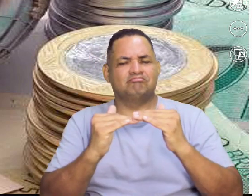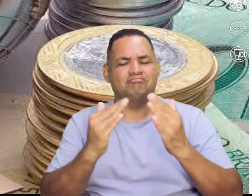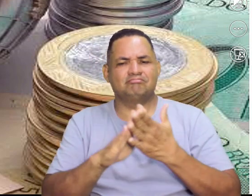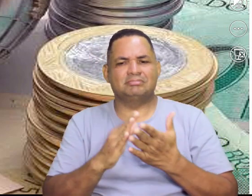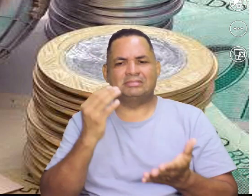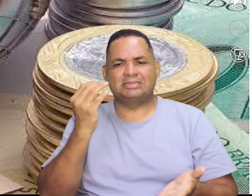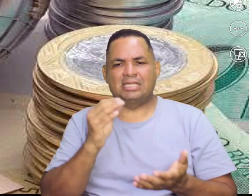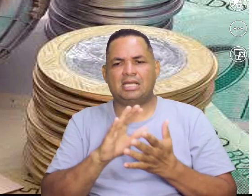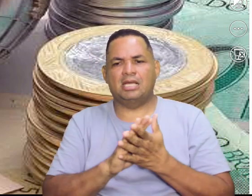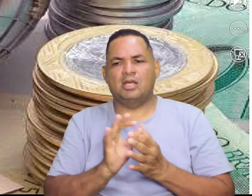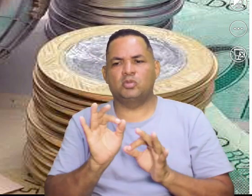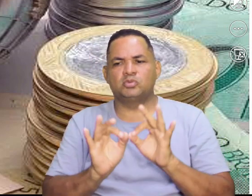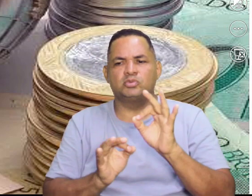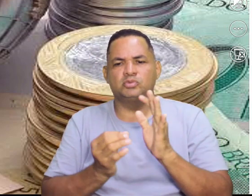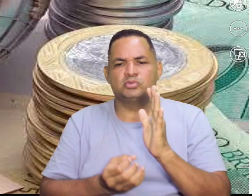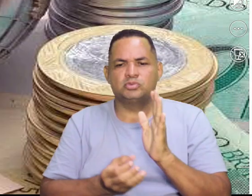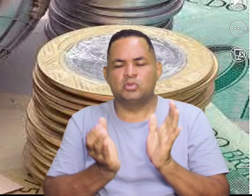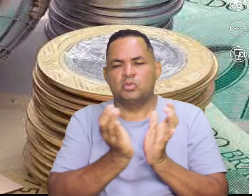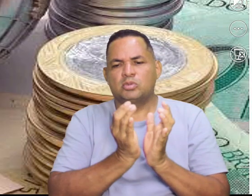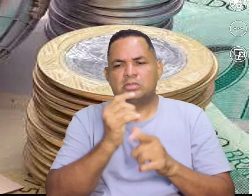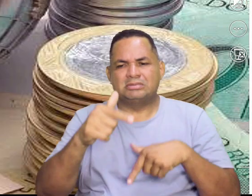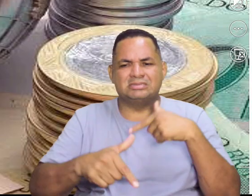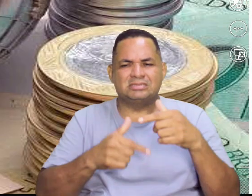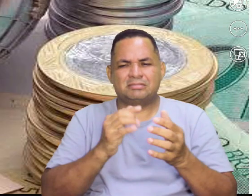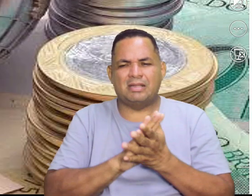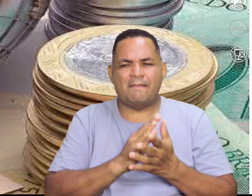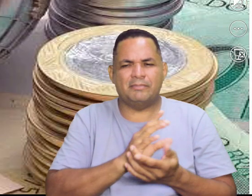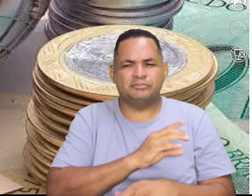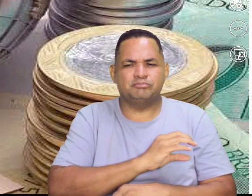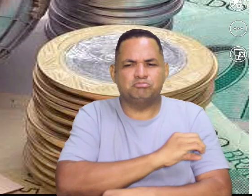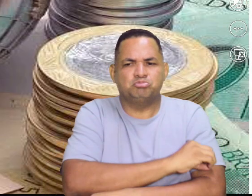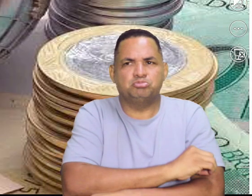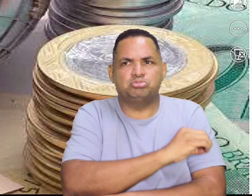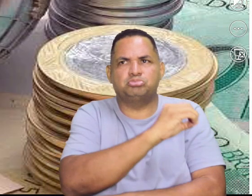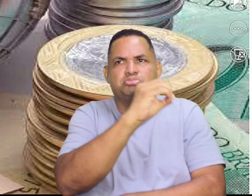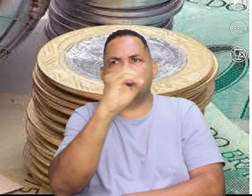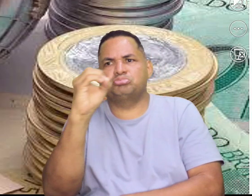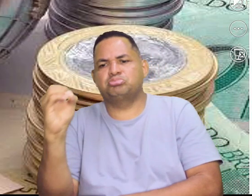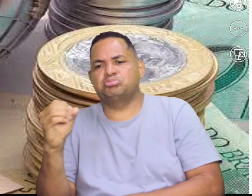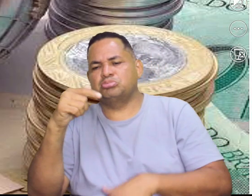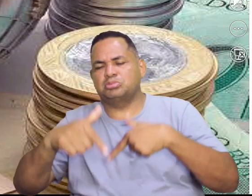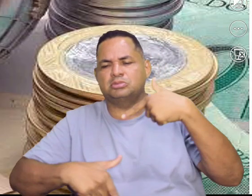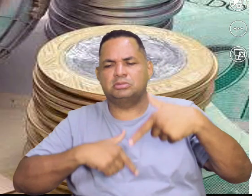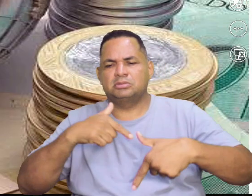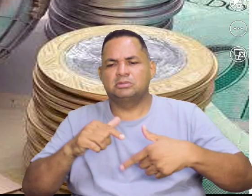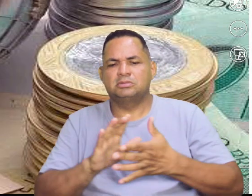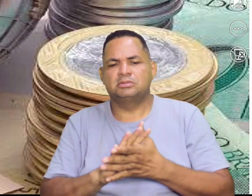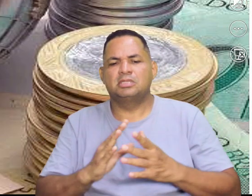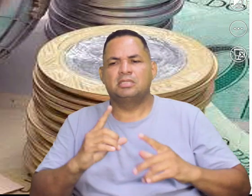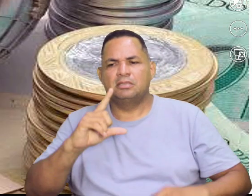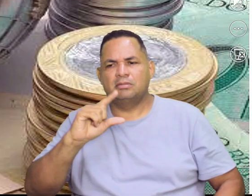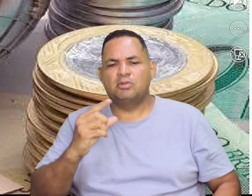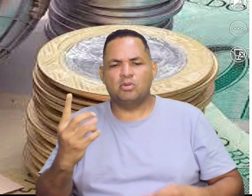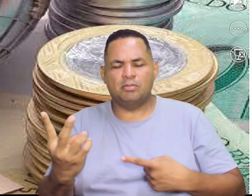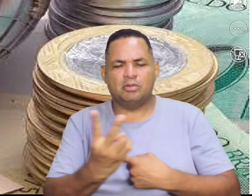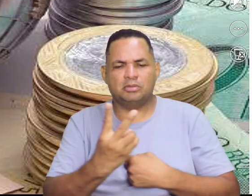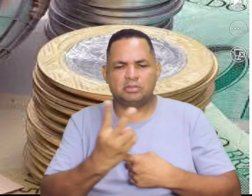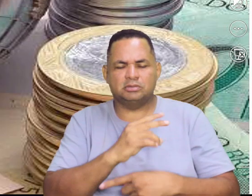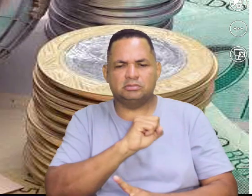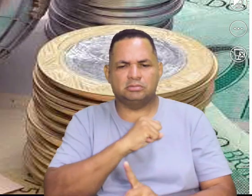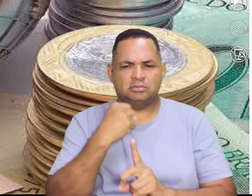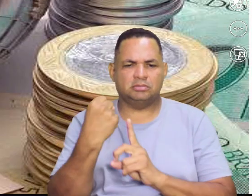foi marcada por jornadas de trabalhos longas, baixos salários e pouca proteção